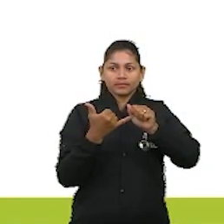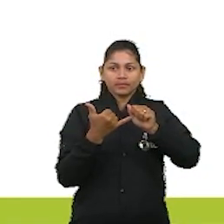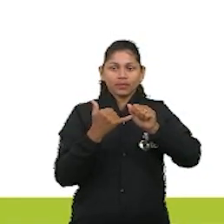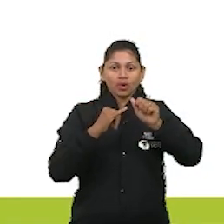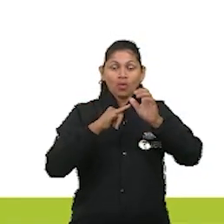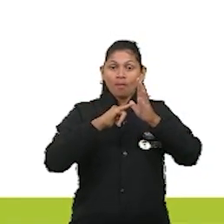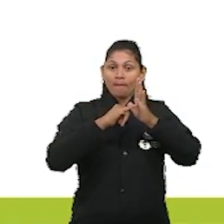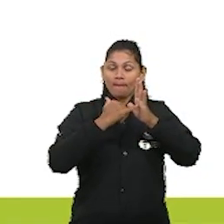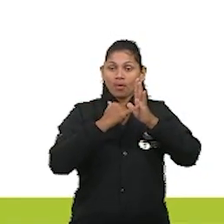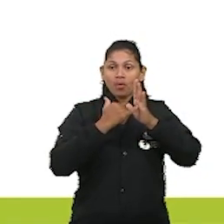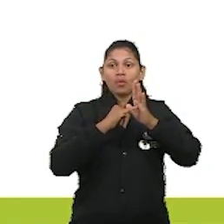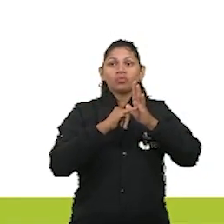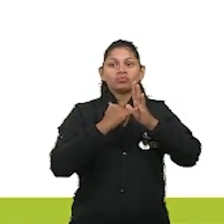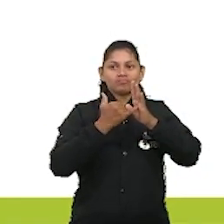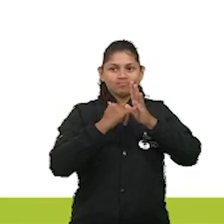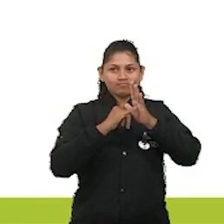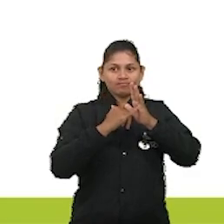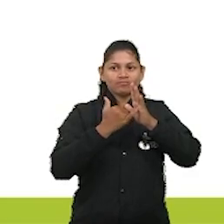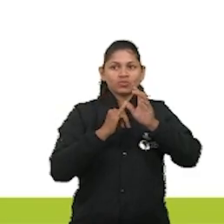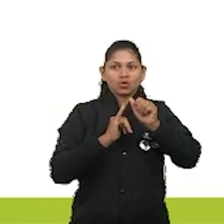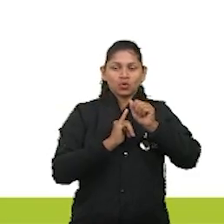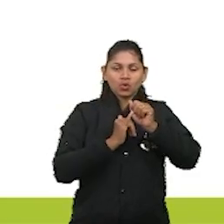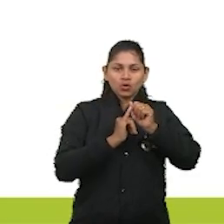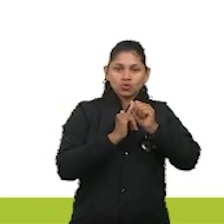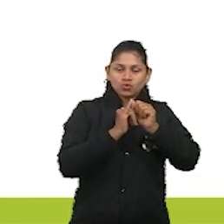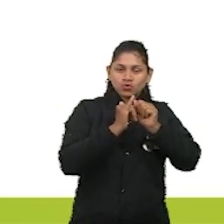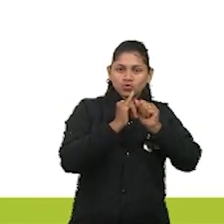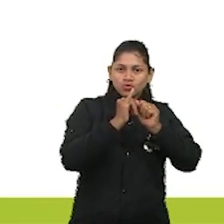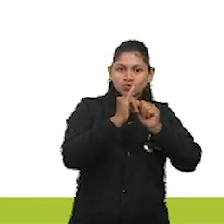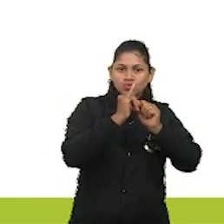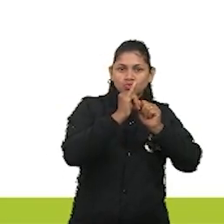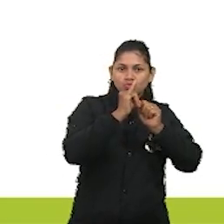um nó, porque eu tenho 3